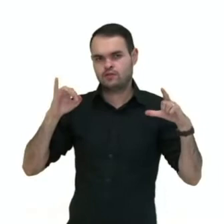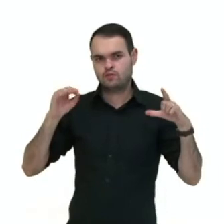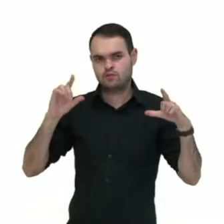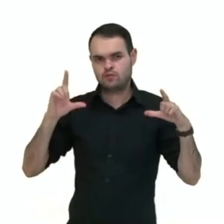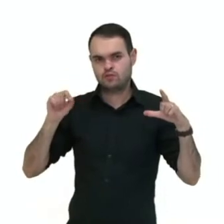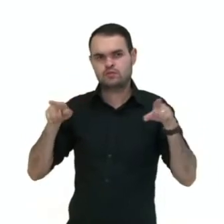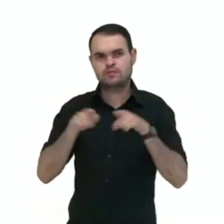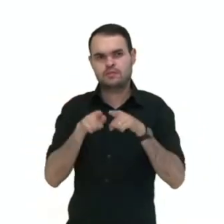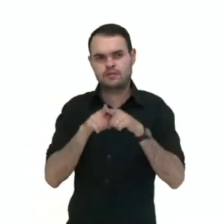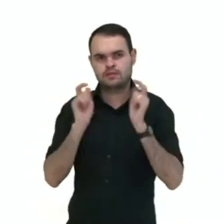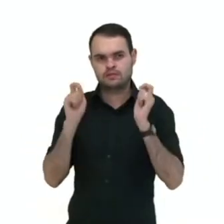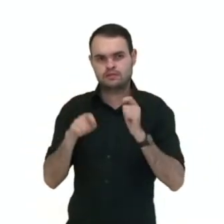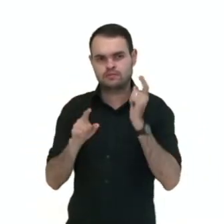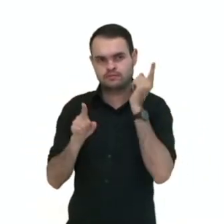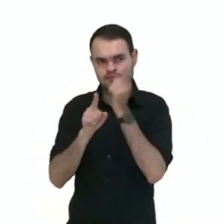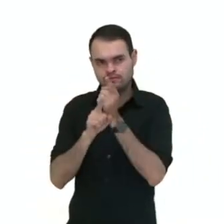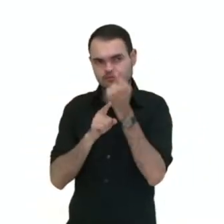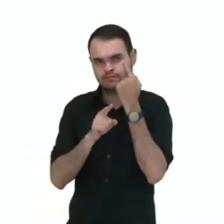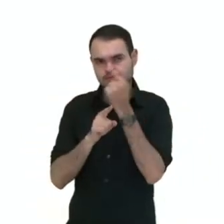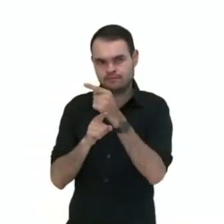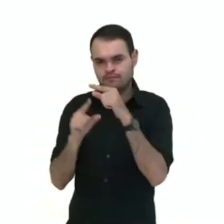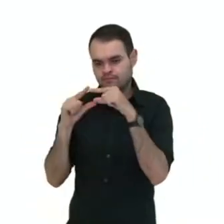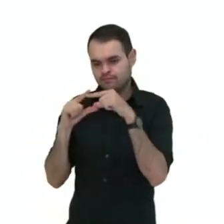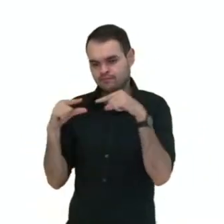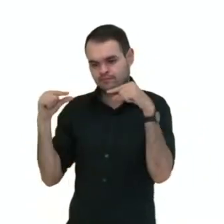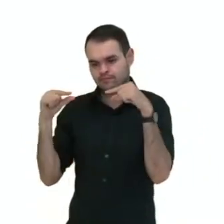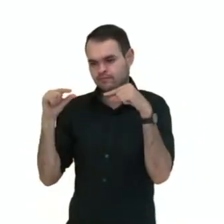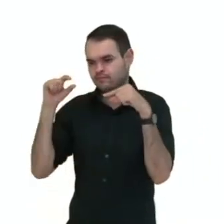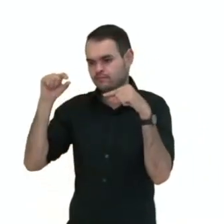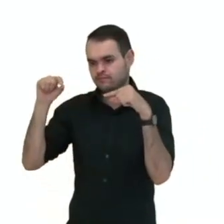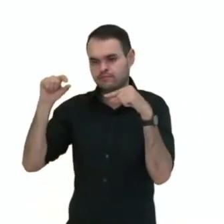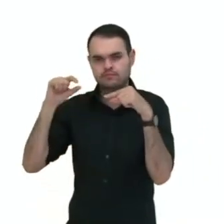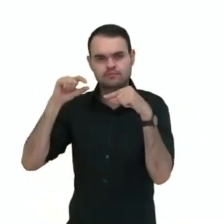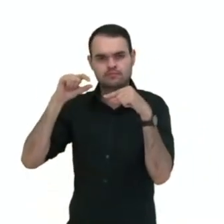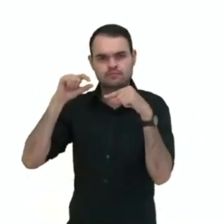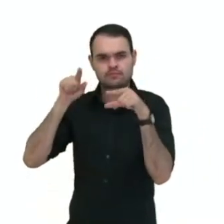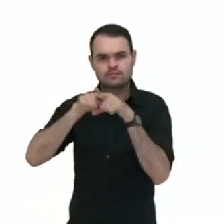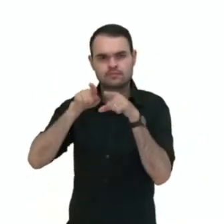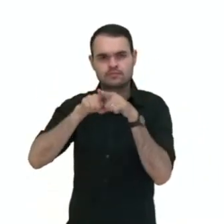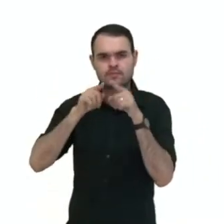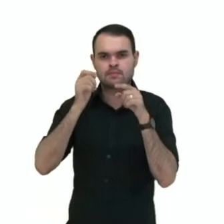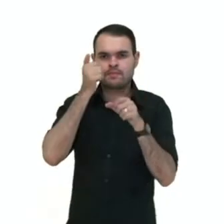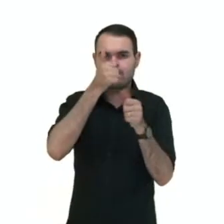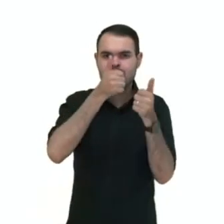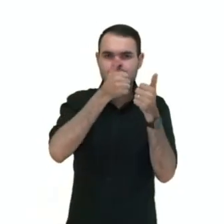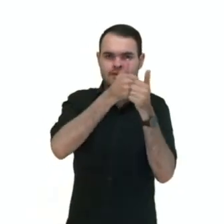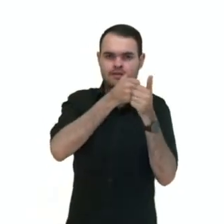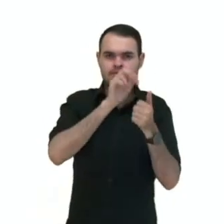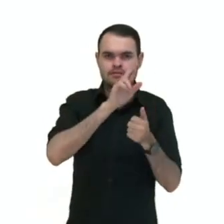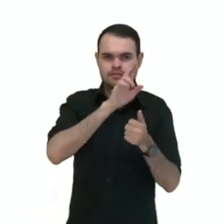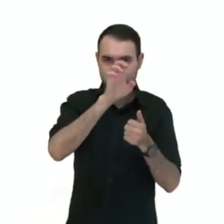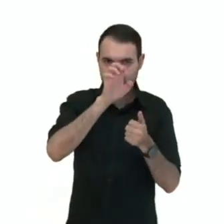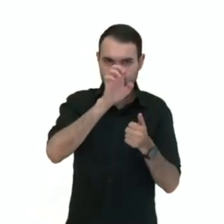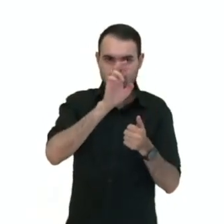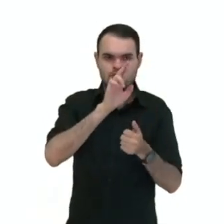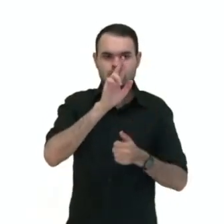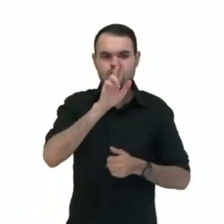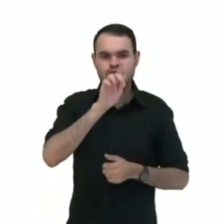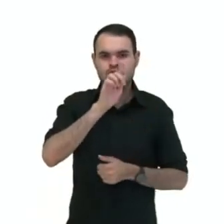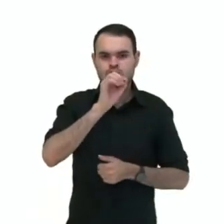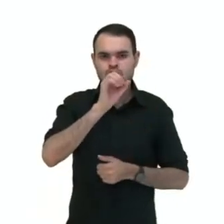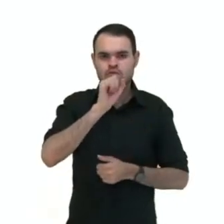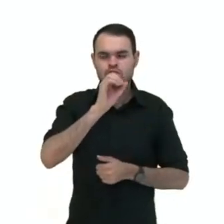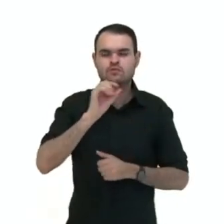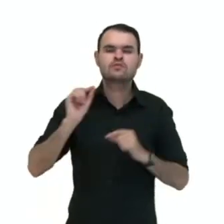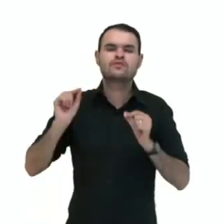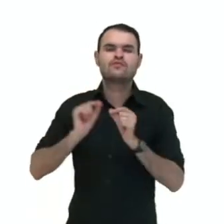nessa célula animal. Tá vendo ele aqui? Tá bem pertinho da mitocôndria e pertinho do retículo endoplasmático rugoso. Professora, o que ele faz? Quem